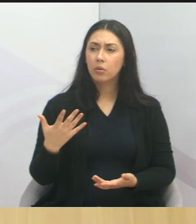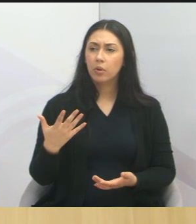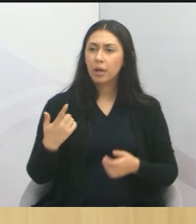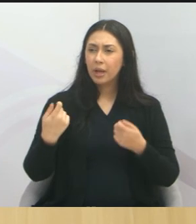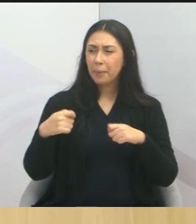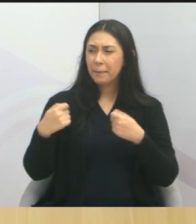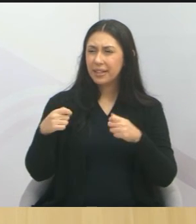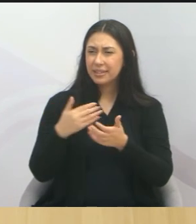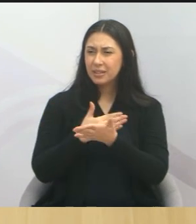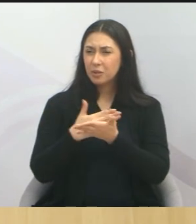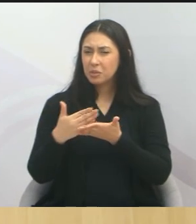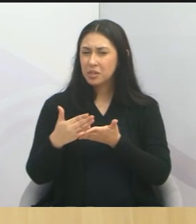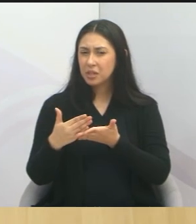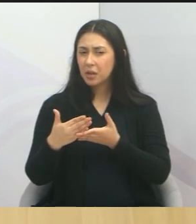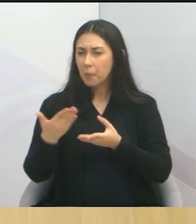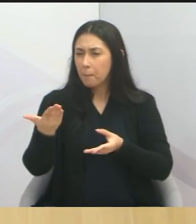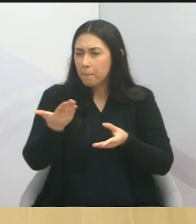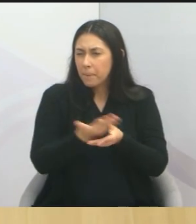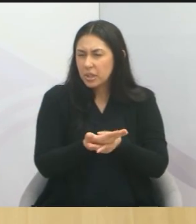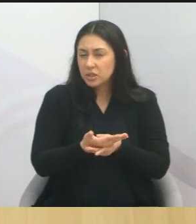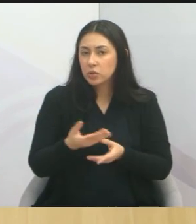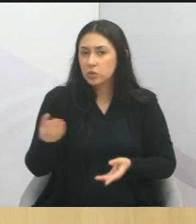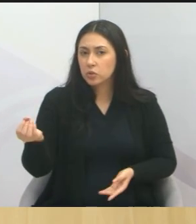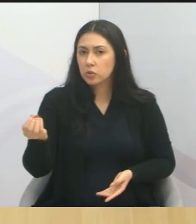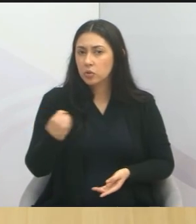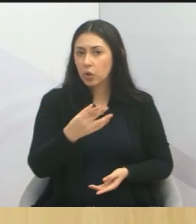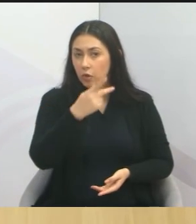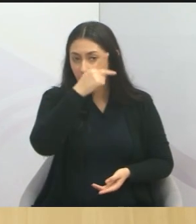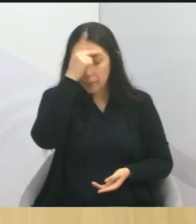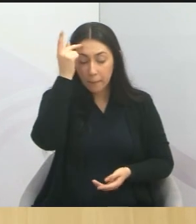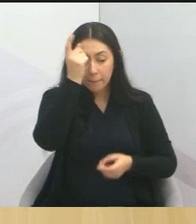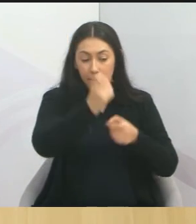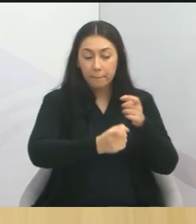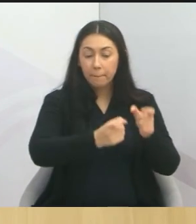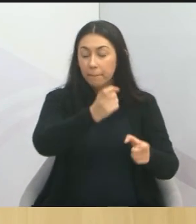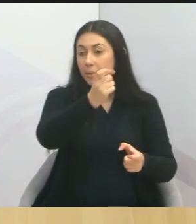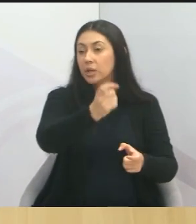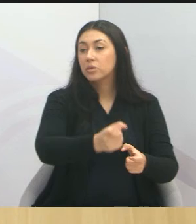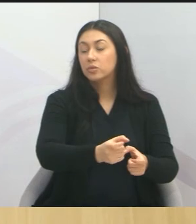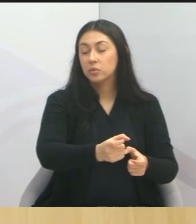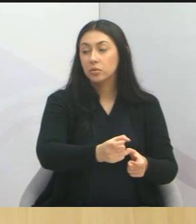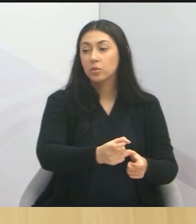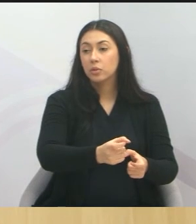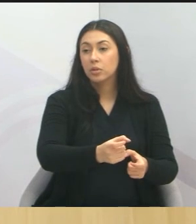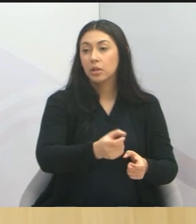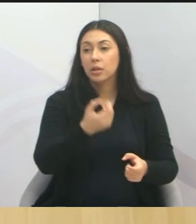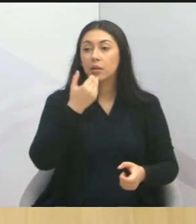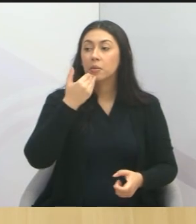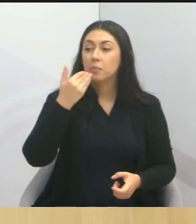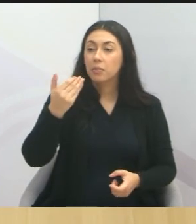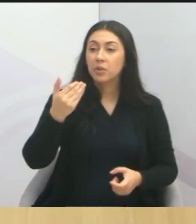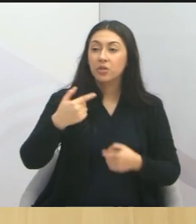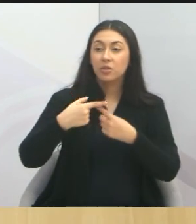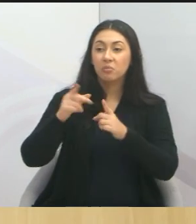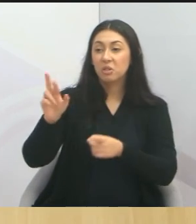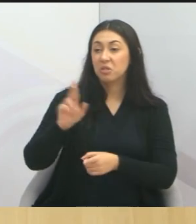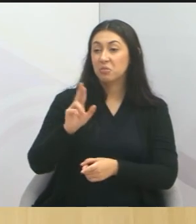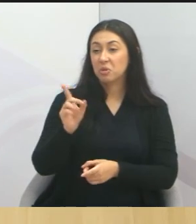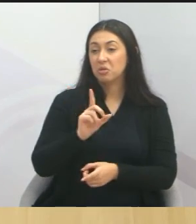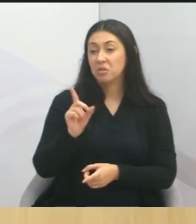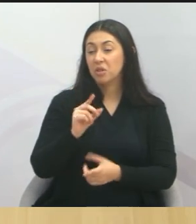de abertura de um novo processo para aqueles que tiveram tiveram pedidos indeferidos